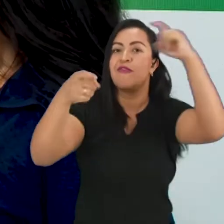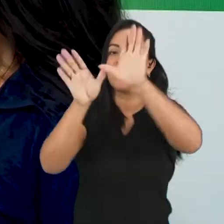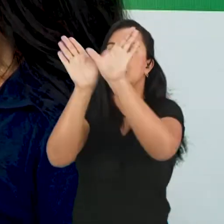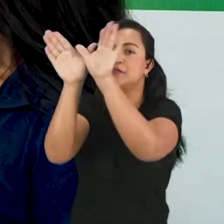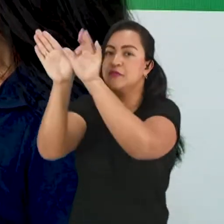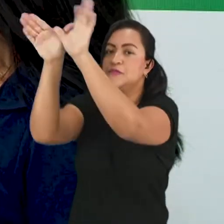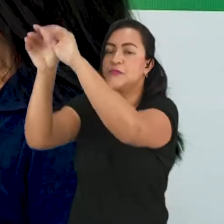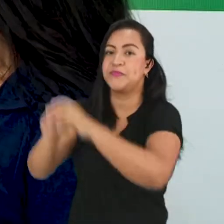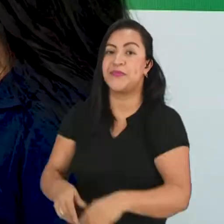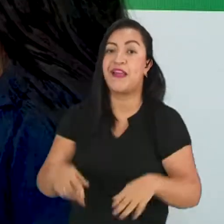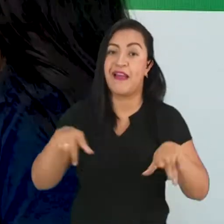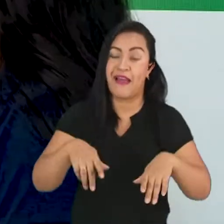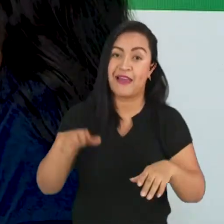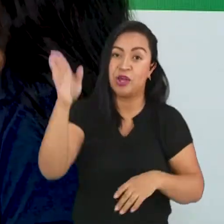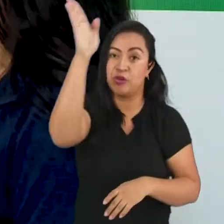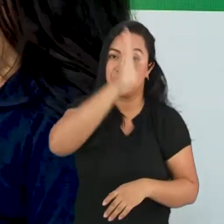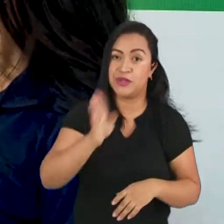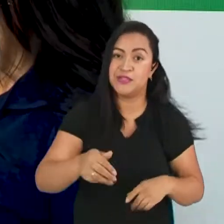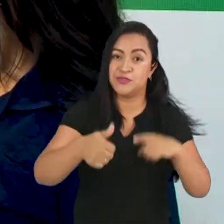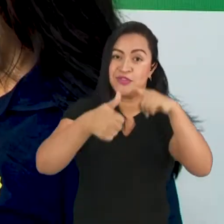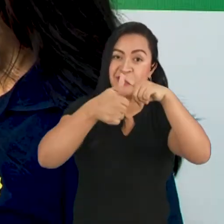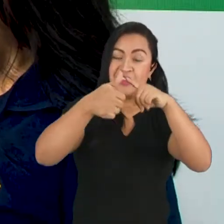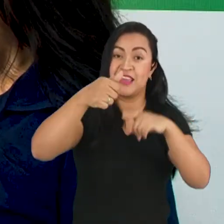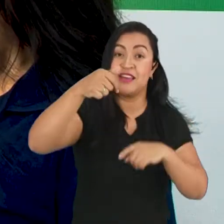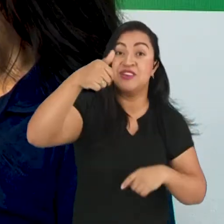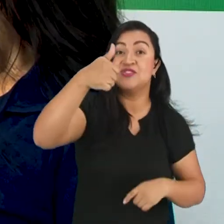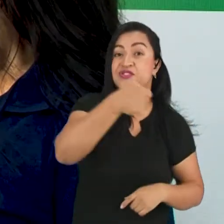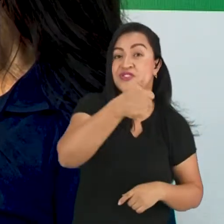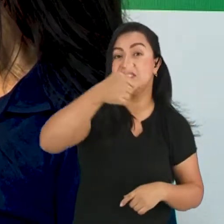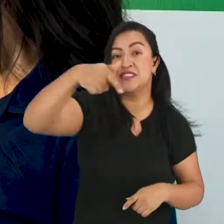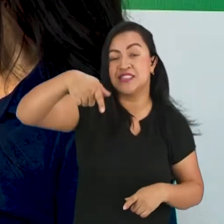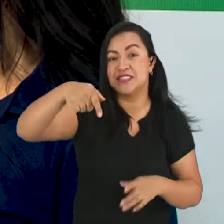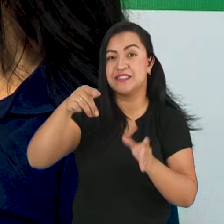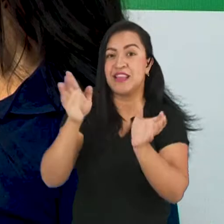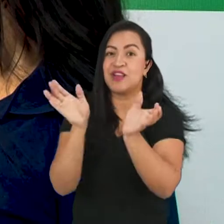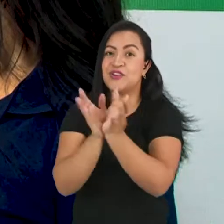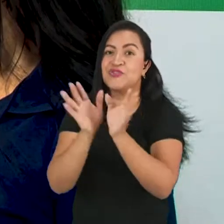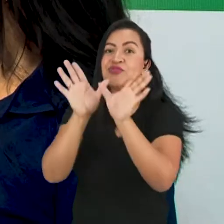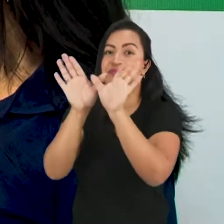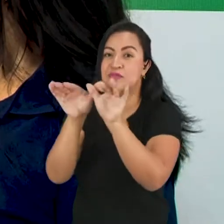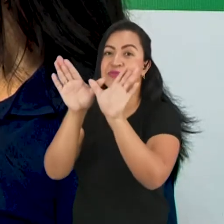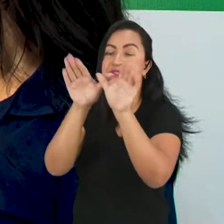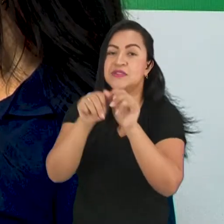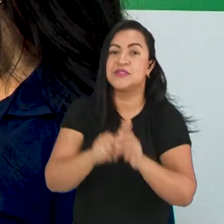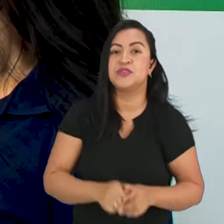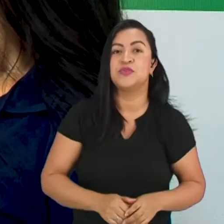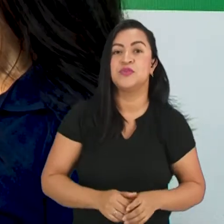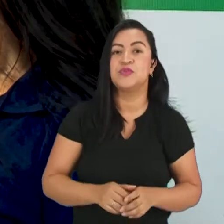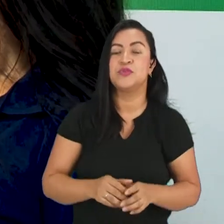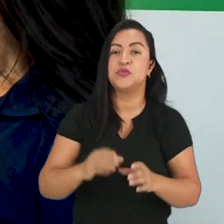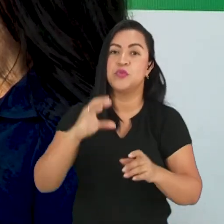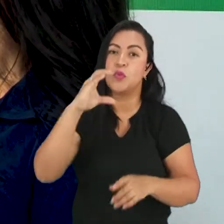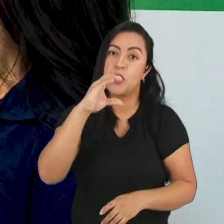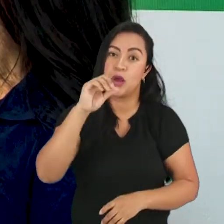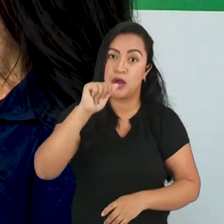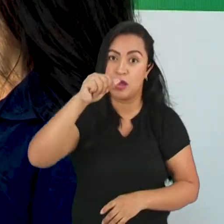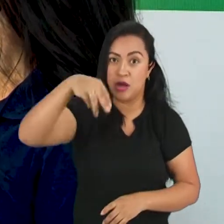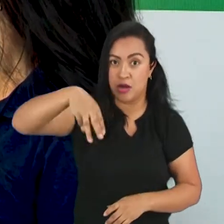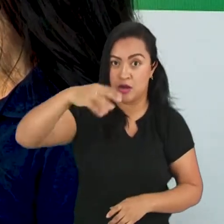andorinhas. A maior delas é a andorinha do campo, ou taperá, como é também chamado, que